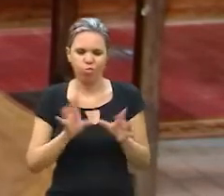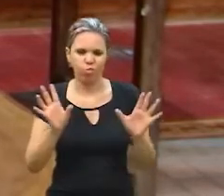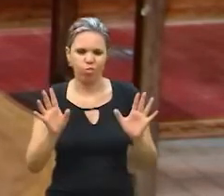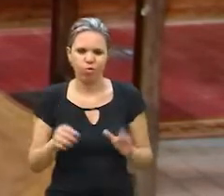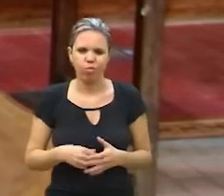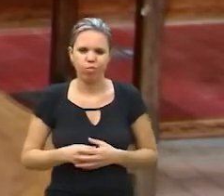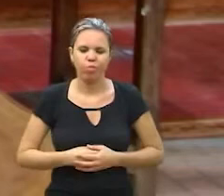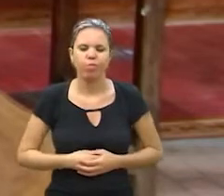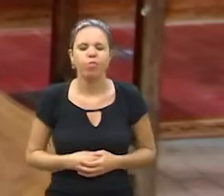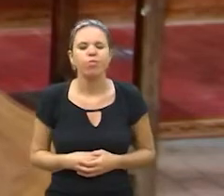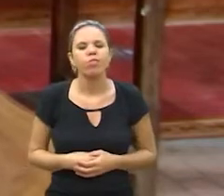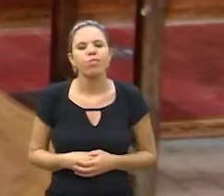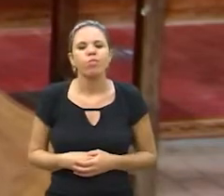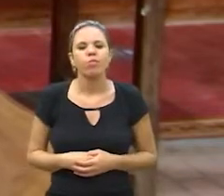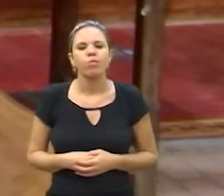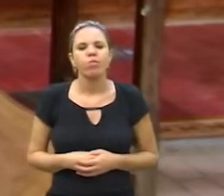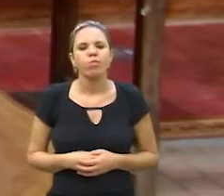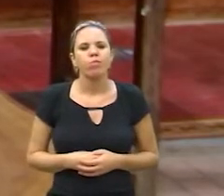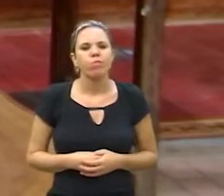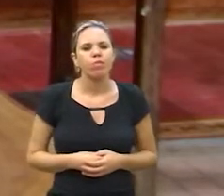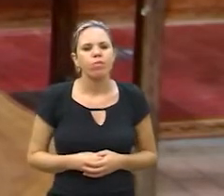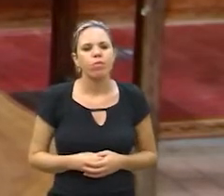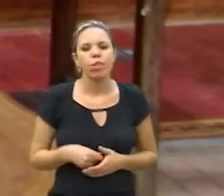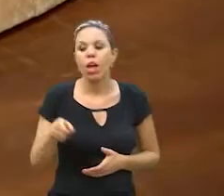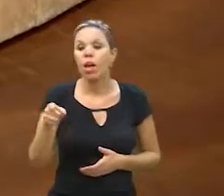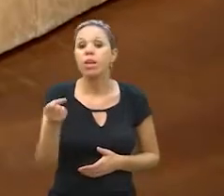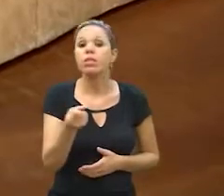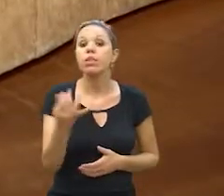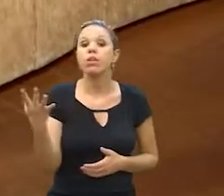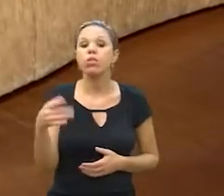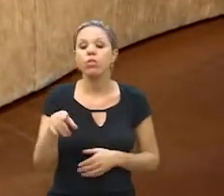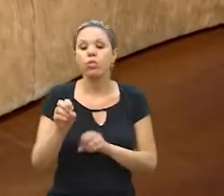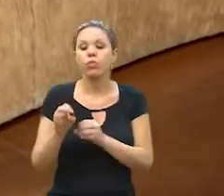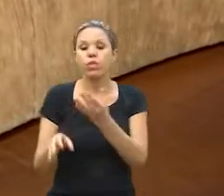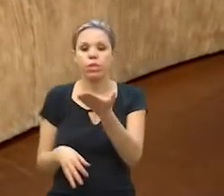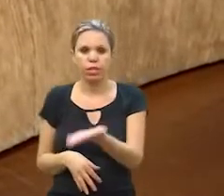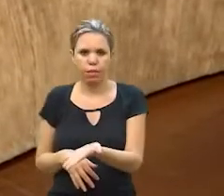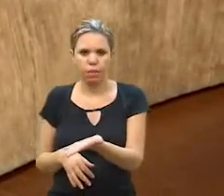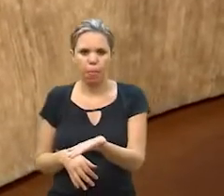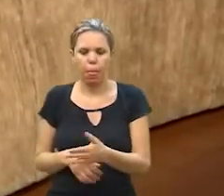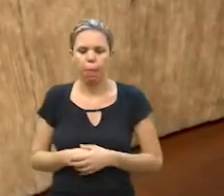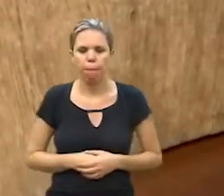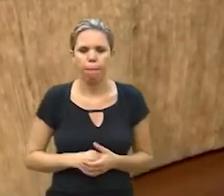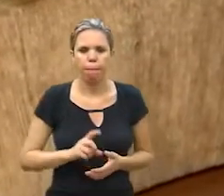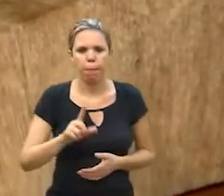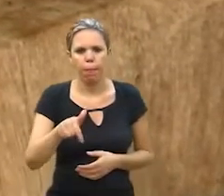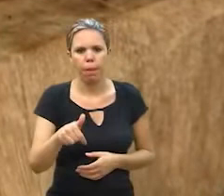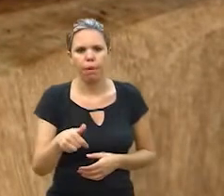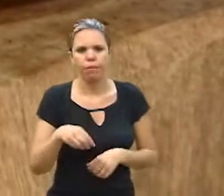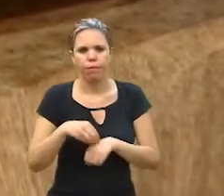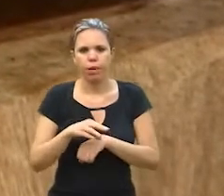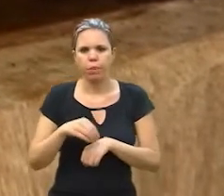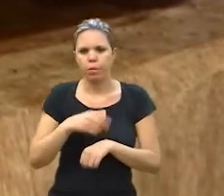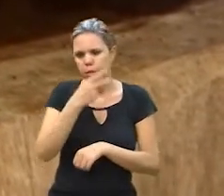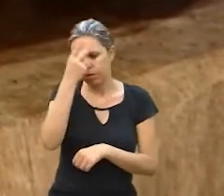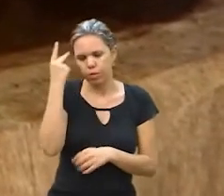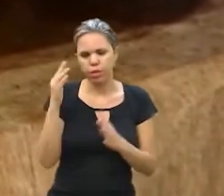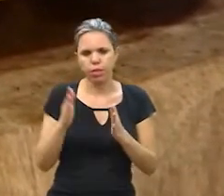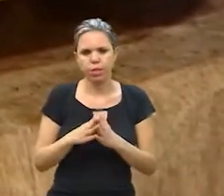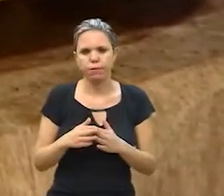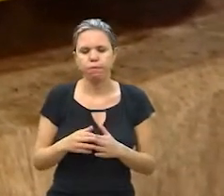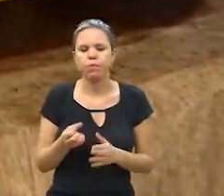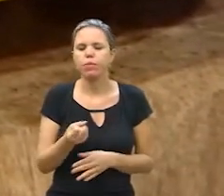pessoa, né? Ô, chefe, essa quantidade que a gente vai ensinar aqui, né? Que daqui a pouquinho a gente vai passar para o pessoal de